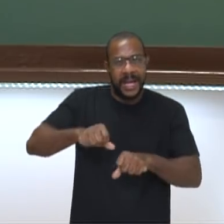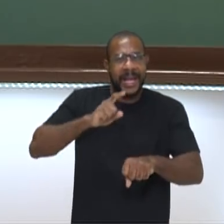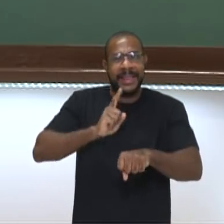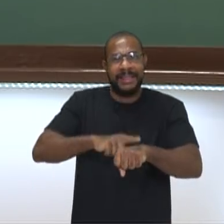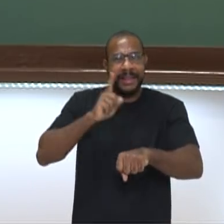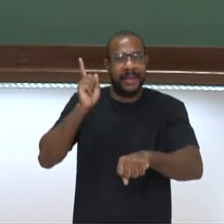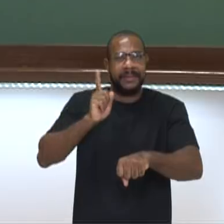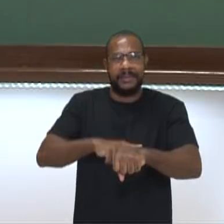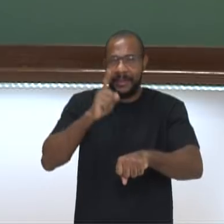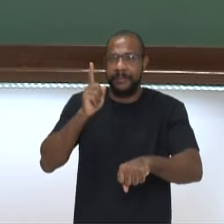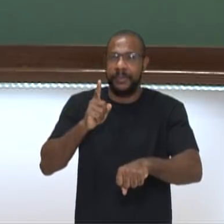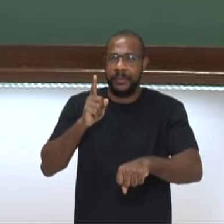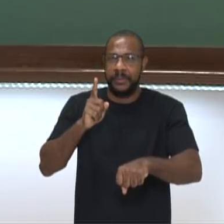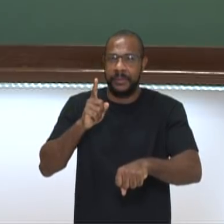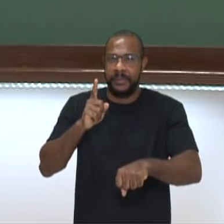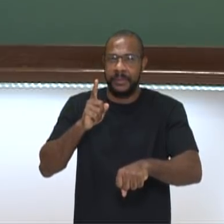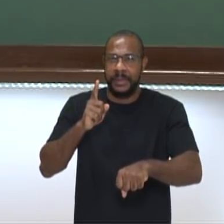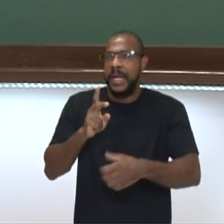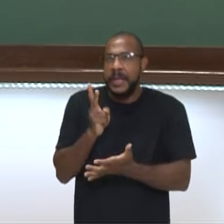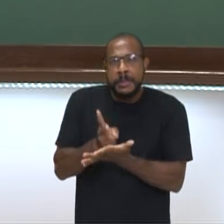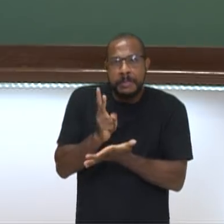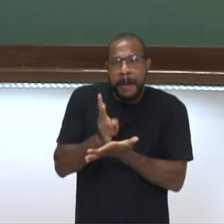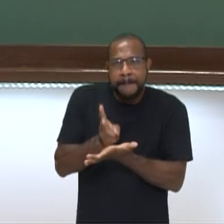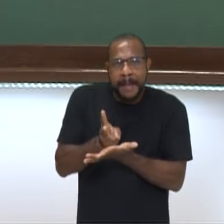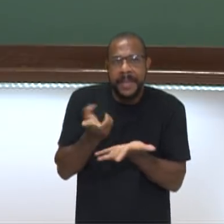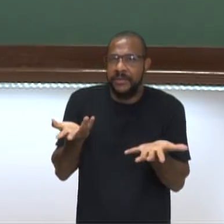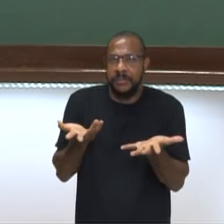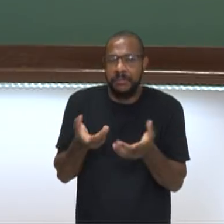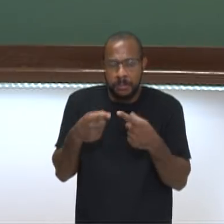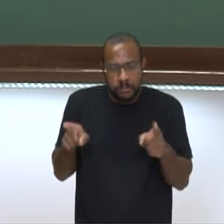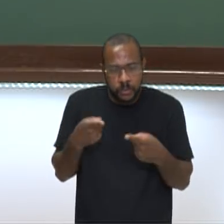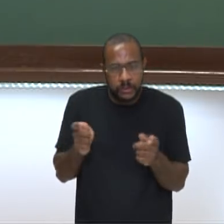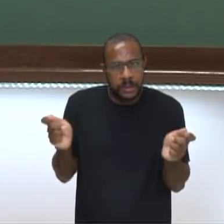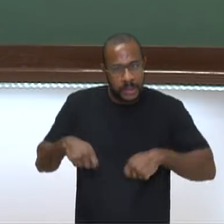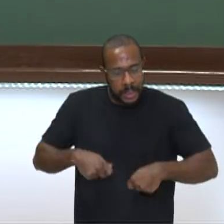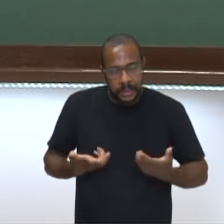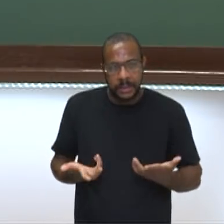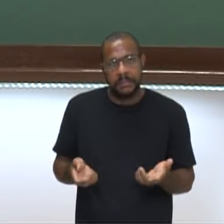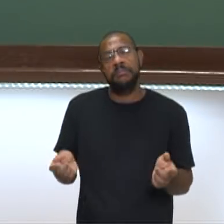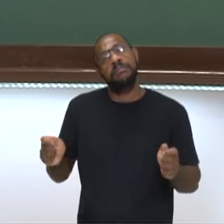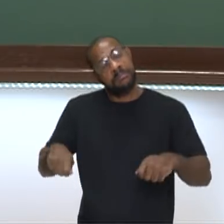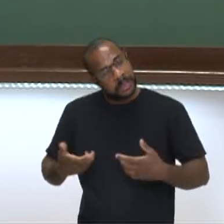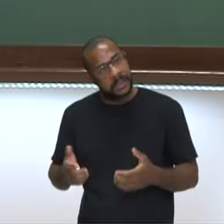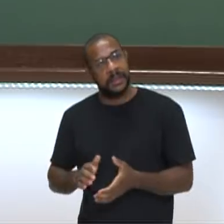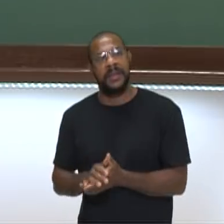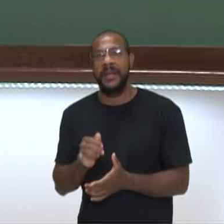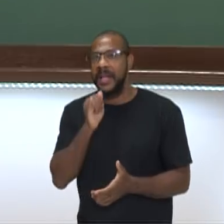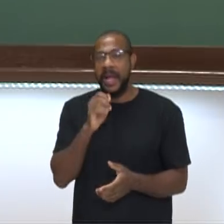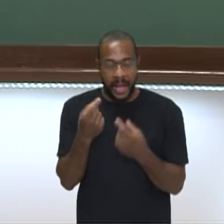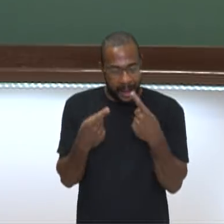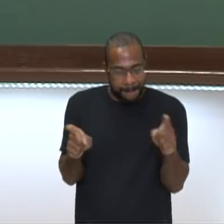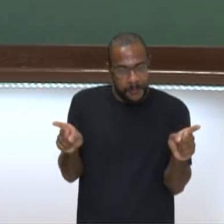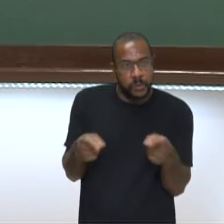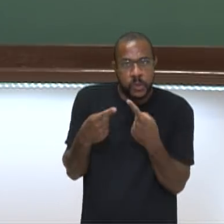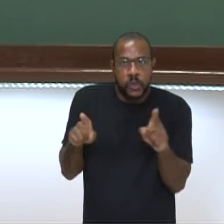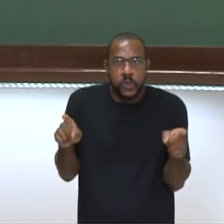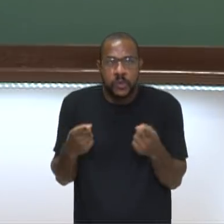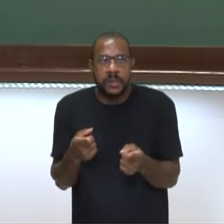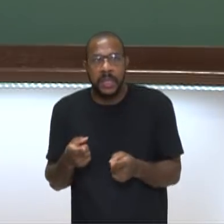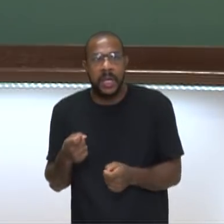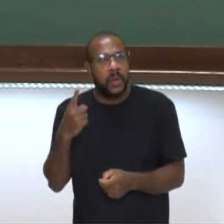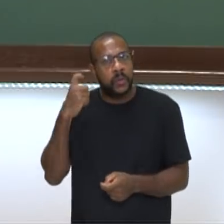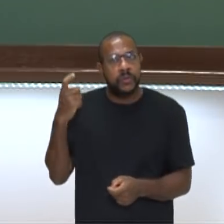dentro da mesma música? Sim, isso pode acontecer. Necessariamente, né, a minha música, os meus sons